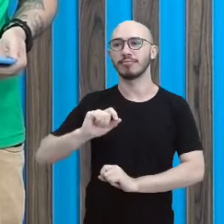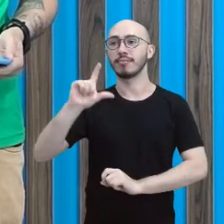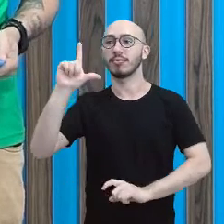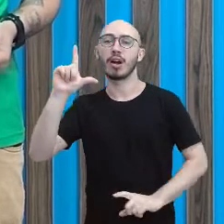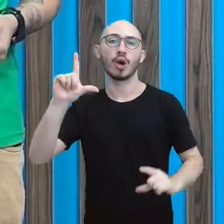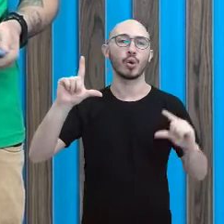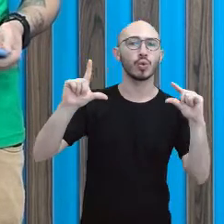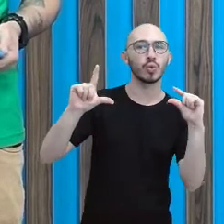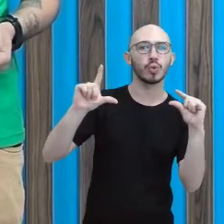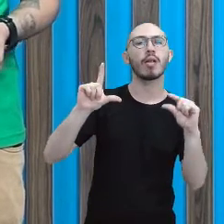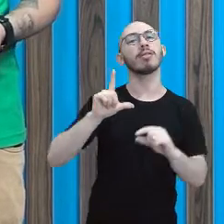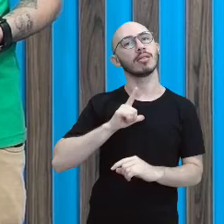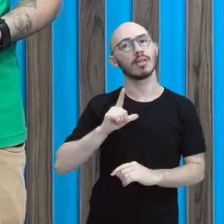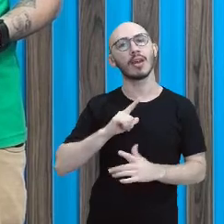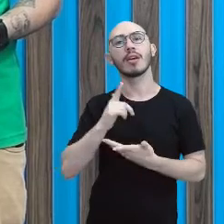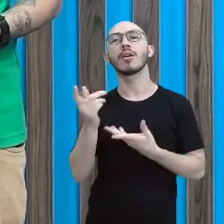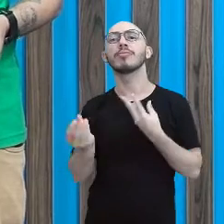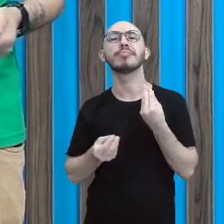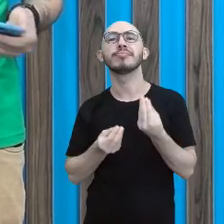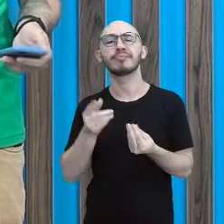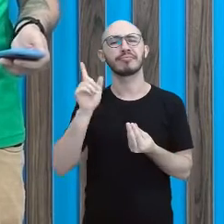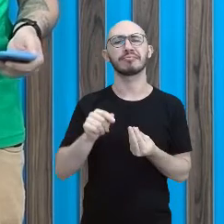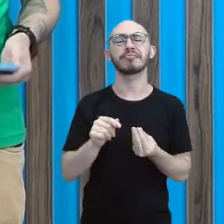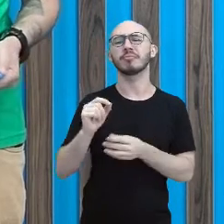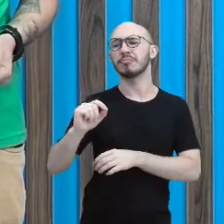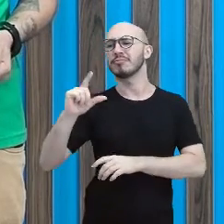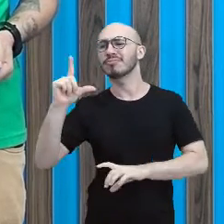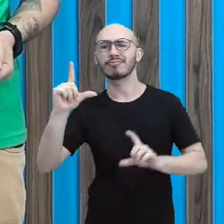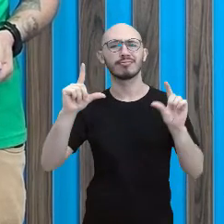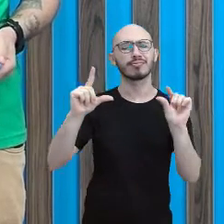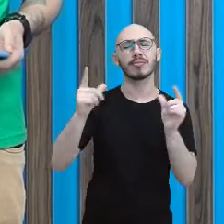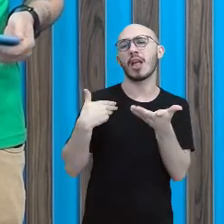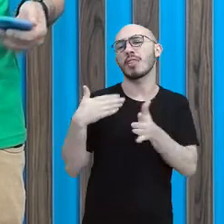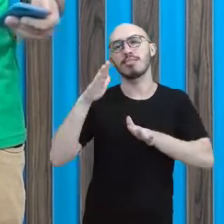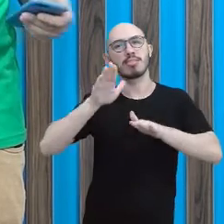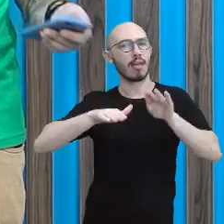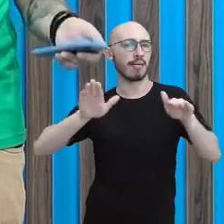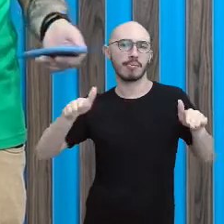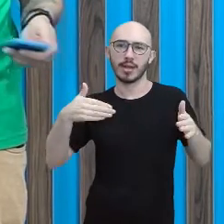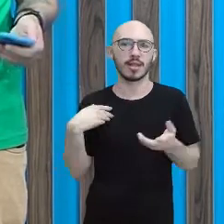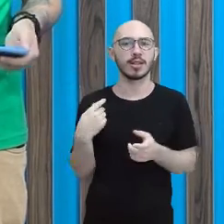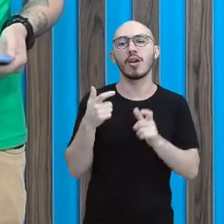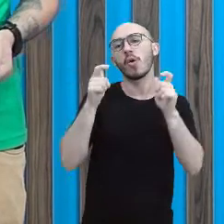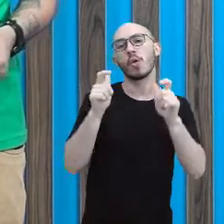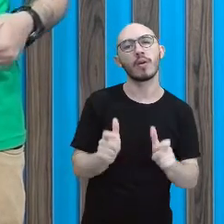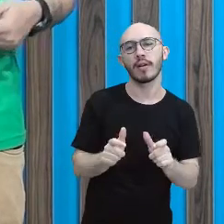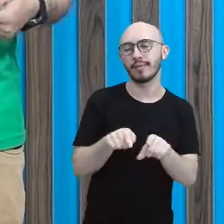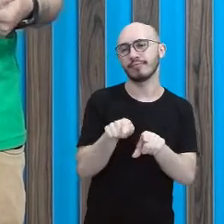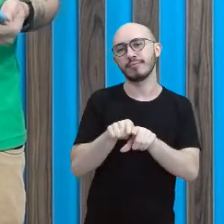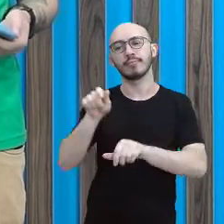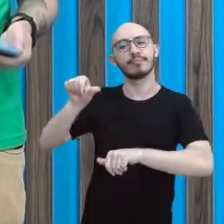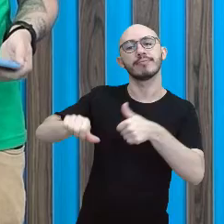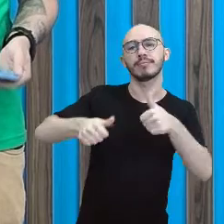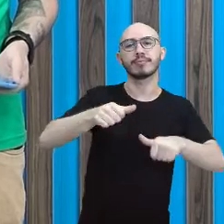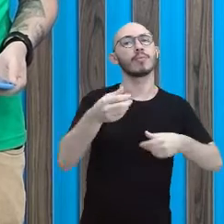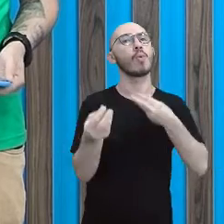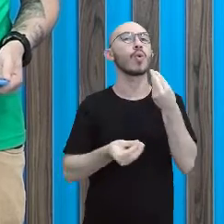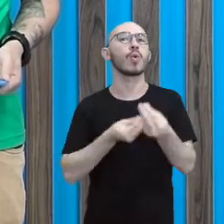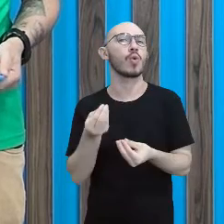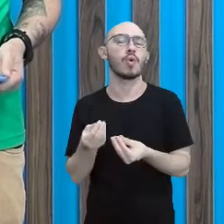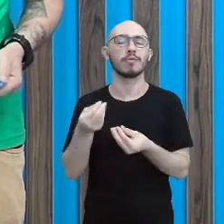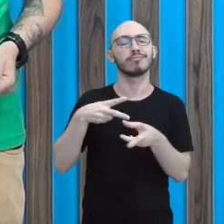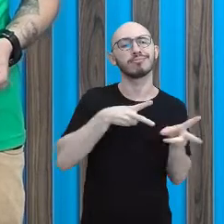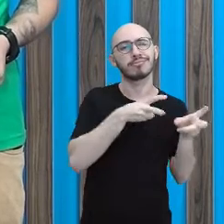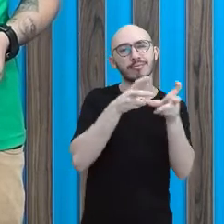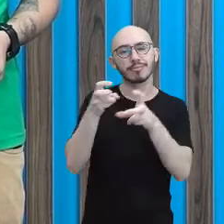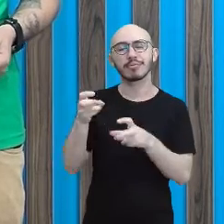pequenos. Apesar de que o termo número grande e número pequeno é muito relativo de onde você está analisando, de que modo você está